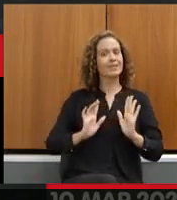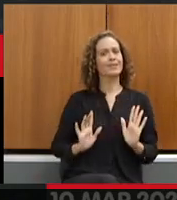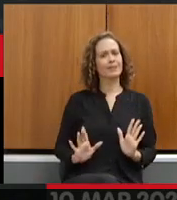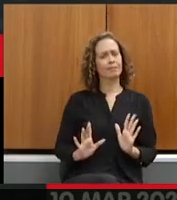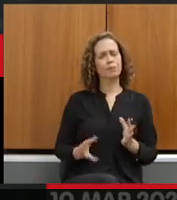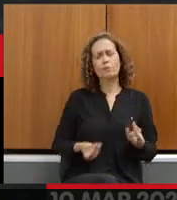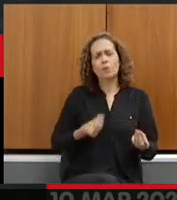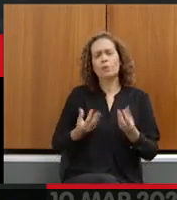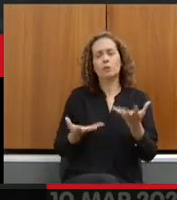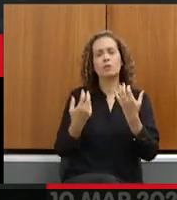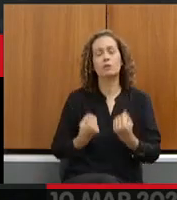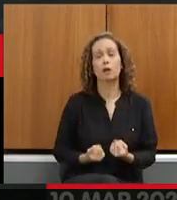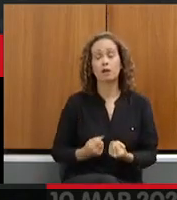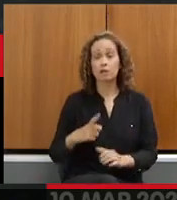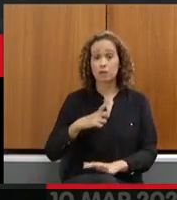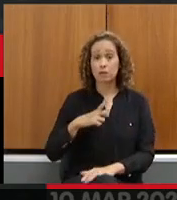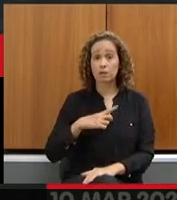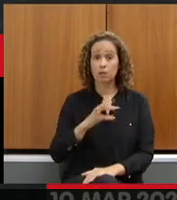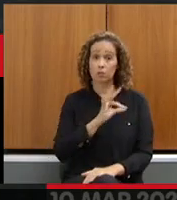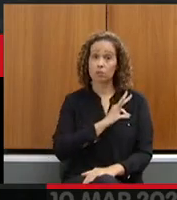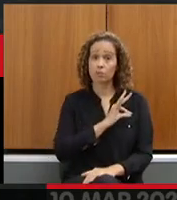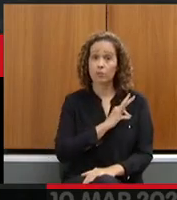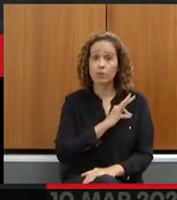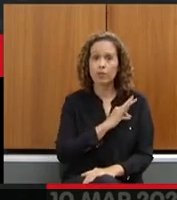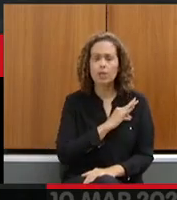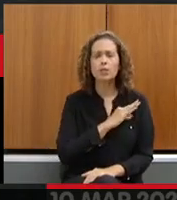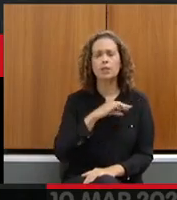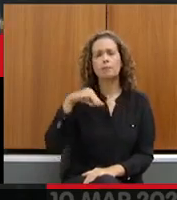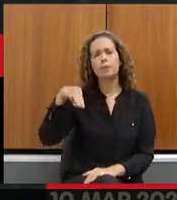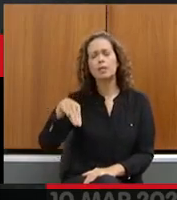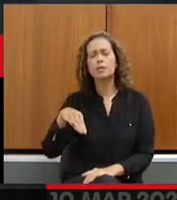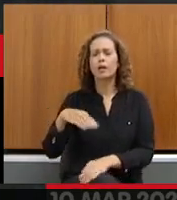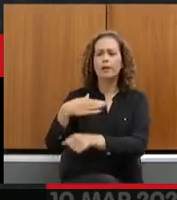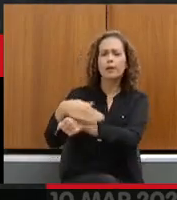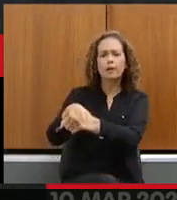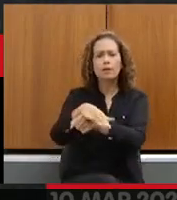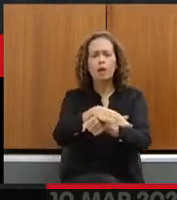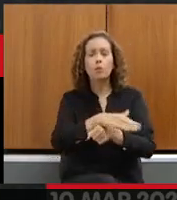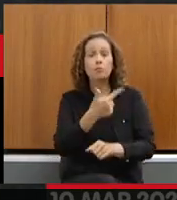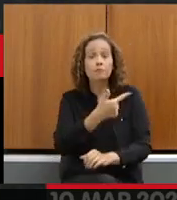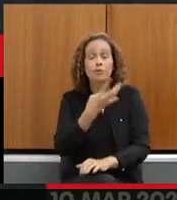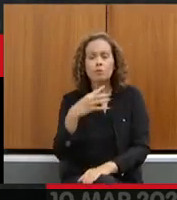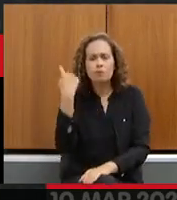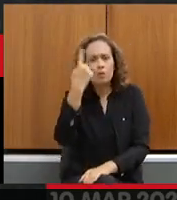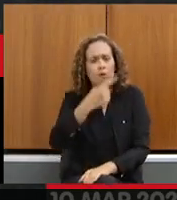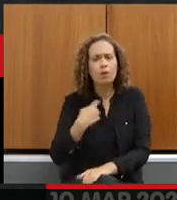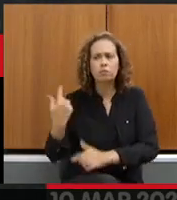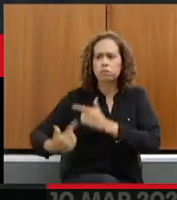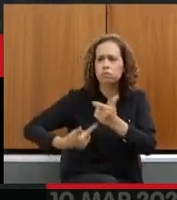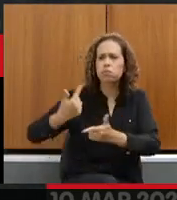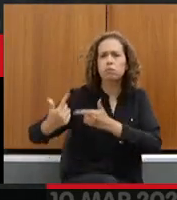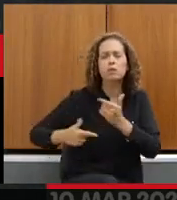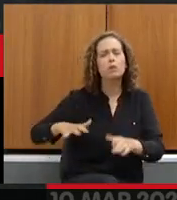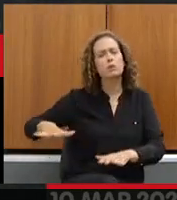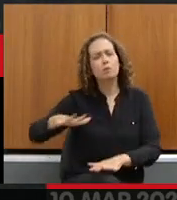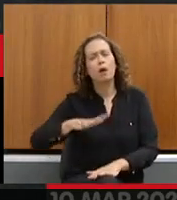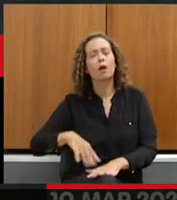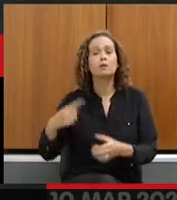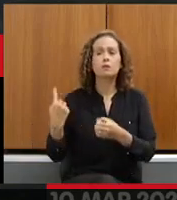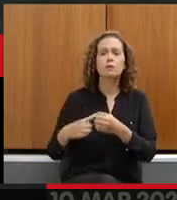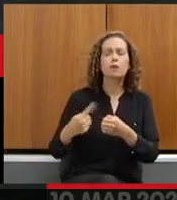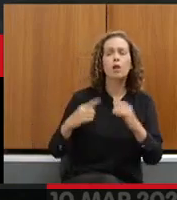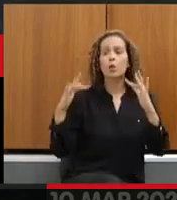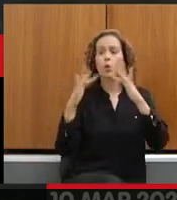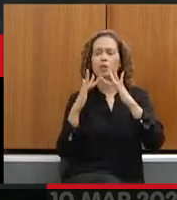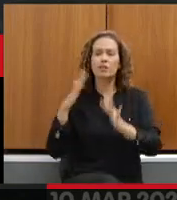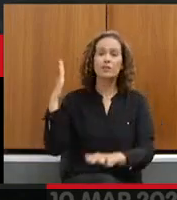você tem um policial militar na Rua 24 horas patrulhando as ruas do seu bairro da sua cidade ter um contato direto com